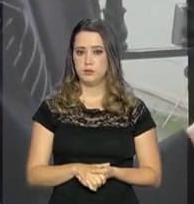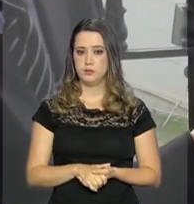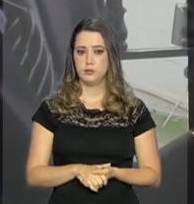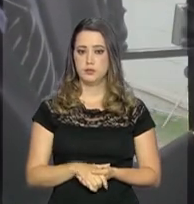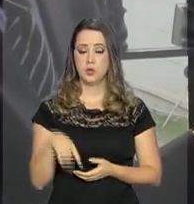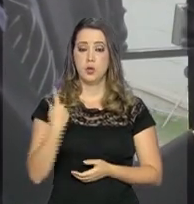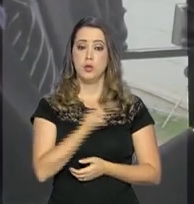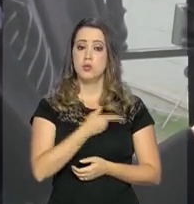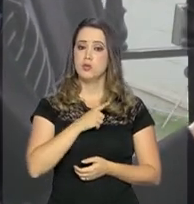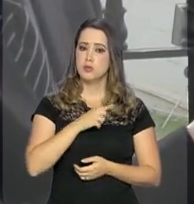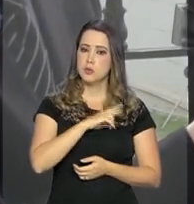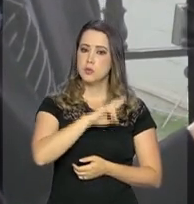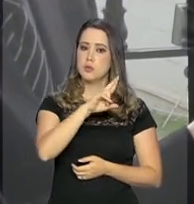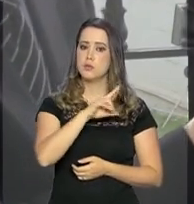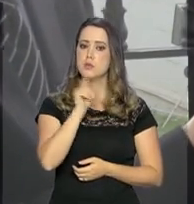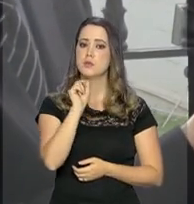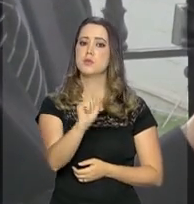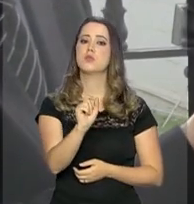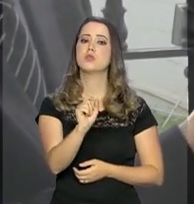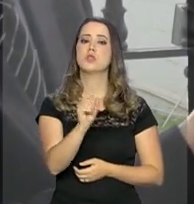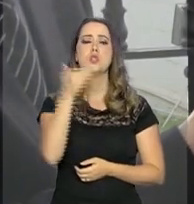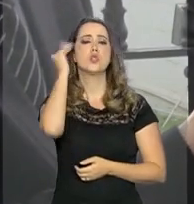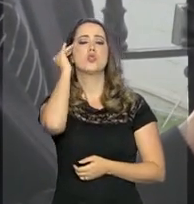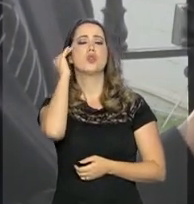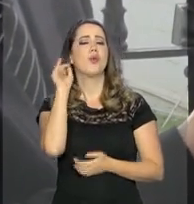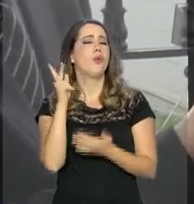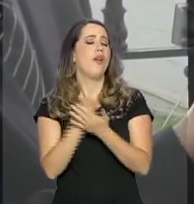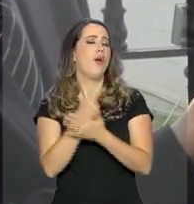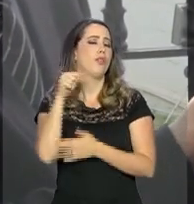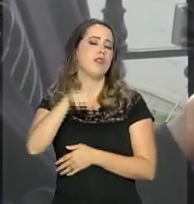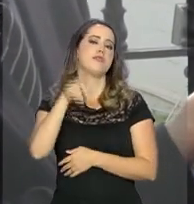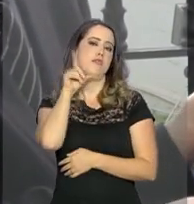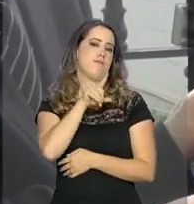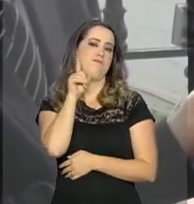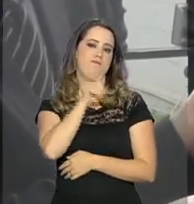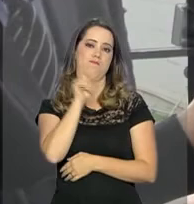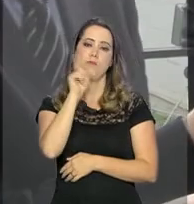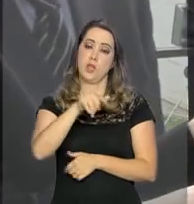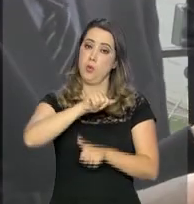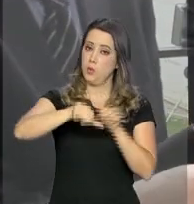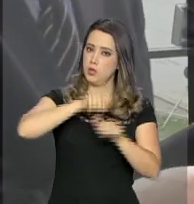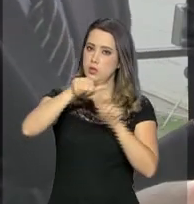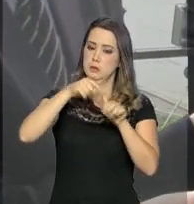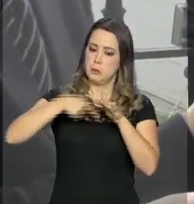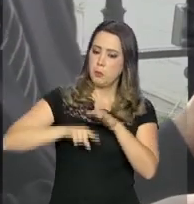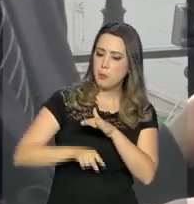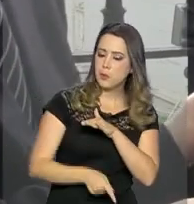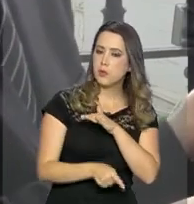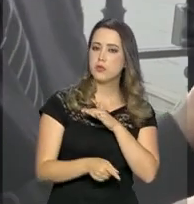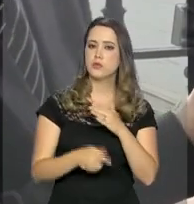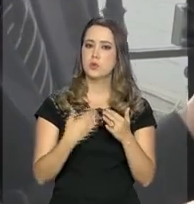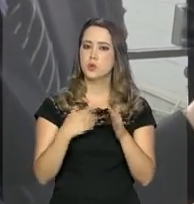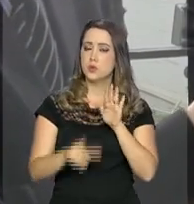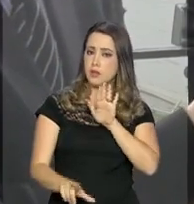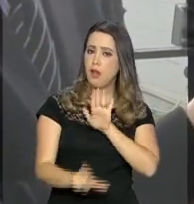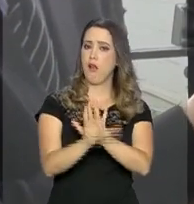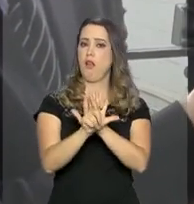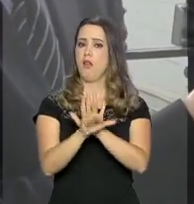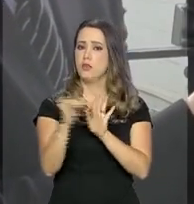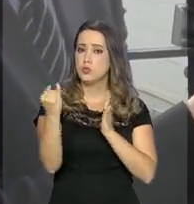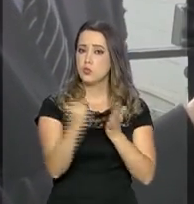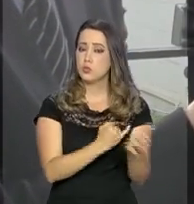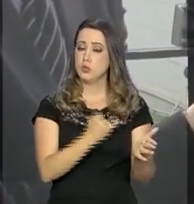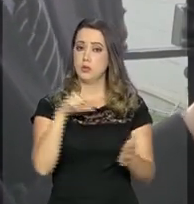Nós temos a responsabilidade, primeiro, de entender o que está sendo feito aqui. Então, foi uma mudança profunda na legislação